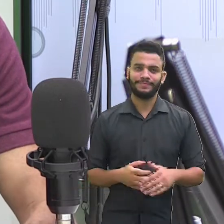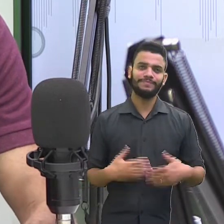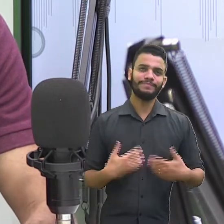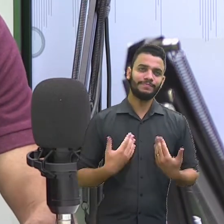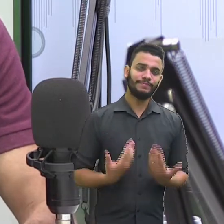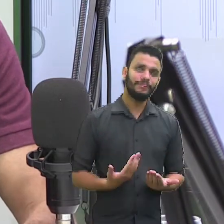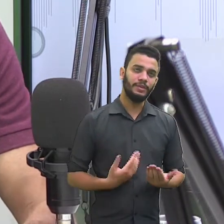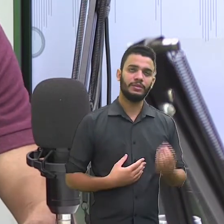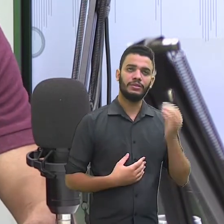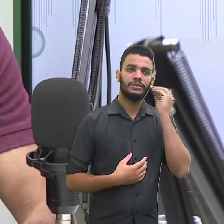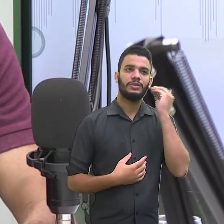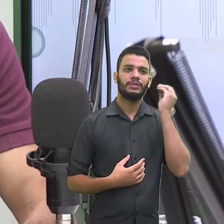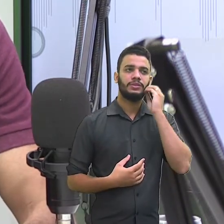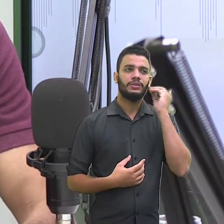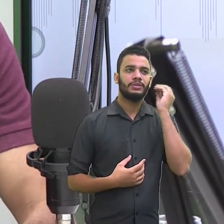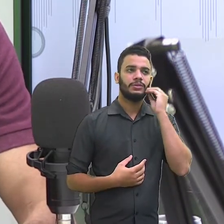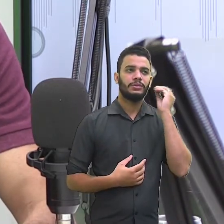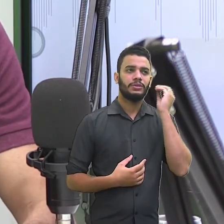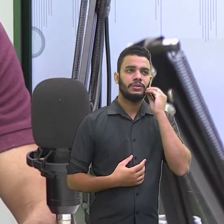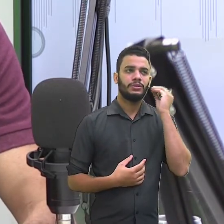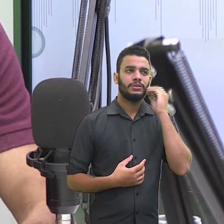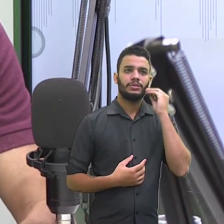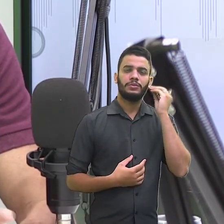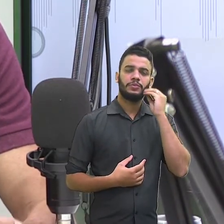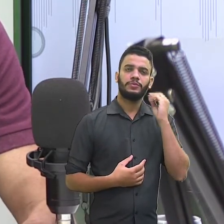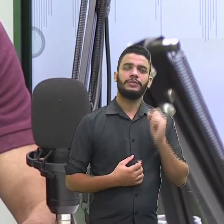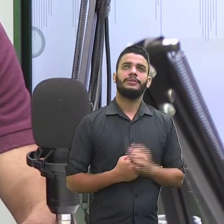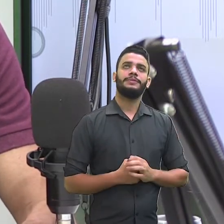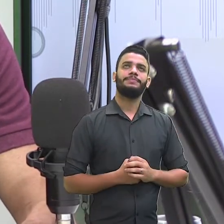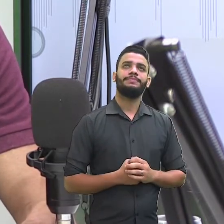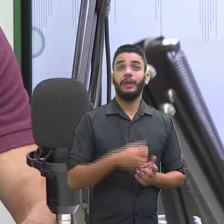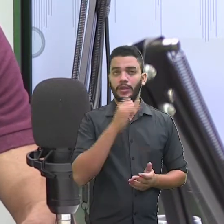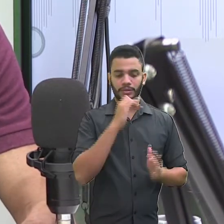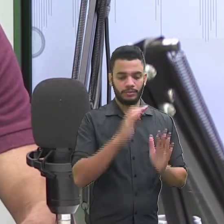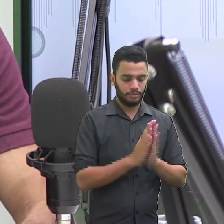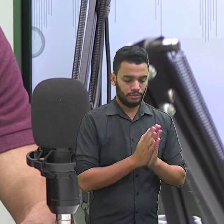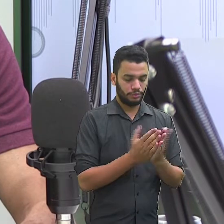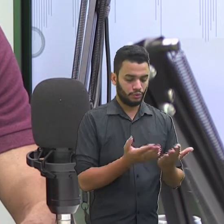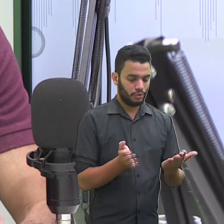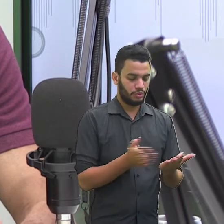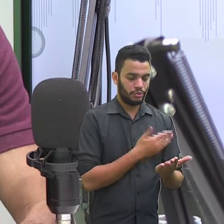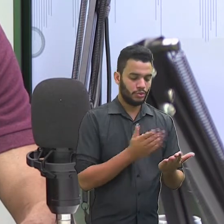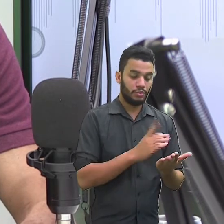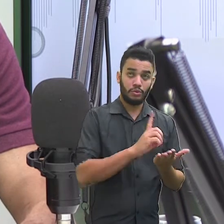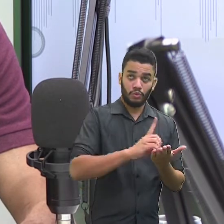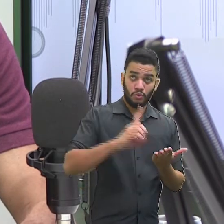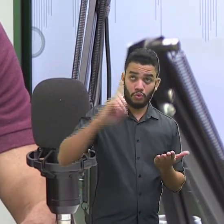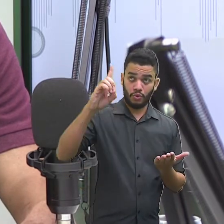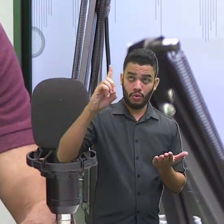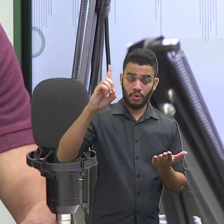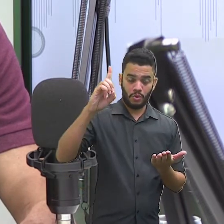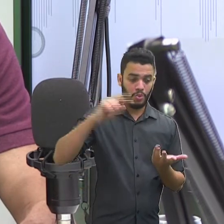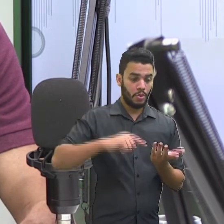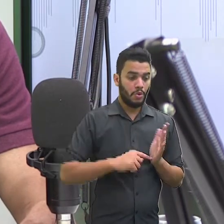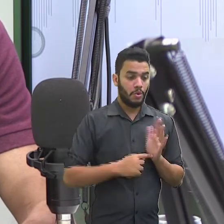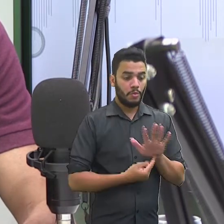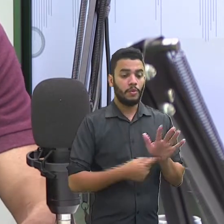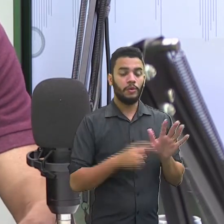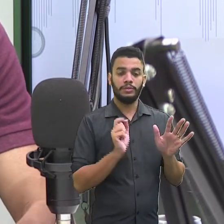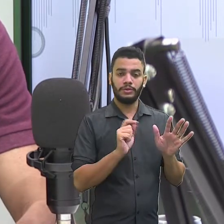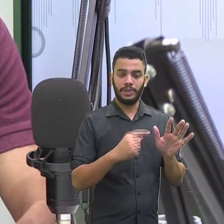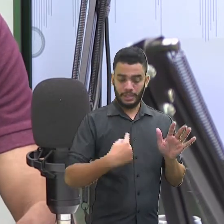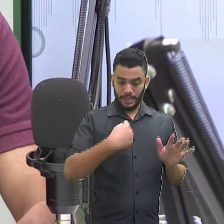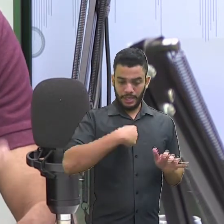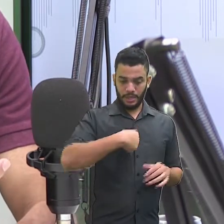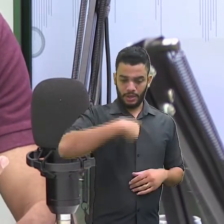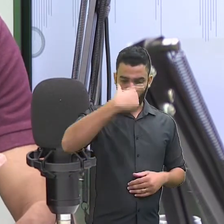A Bíblia Sagrada constitui a nós, Deus constituiu a nós, pais, como autoridades. E cabe a mim,